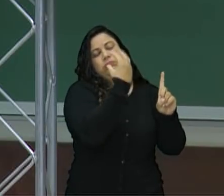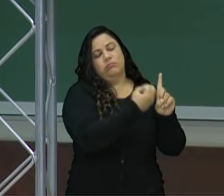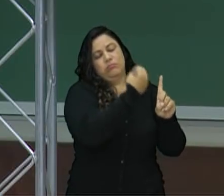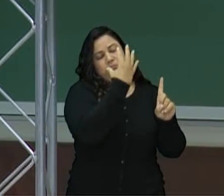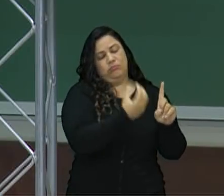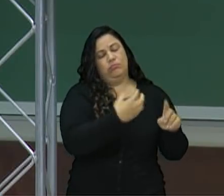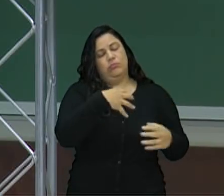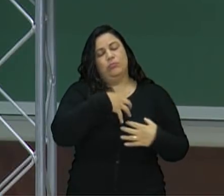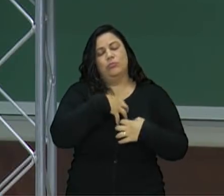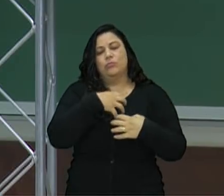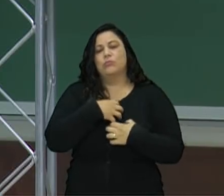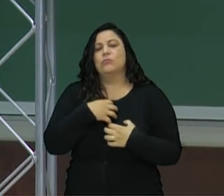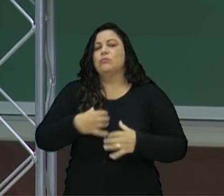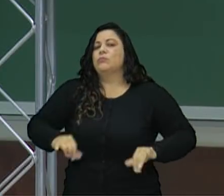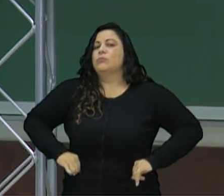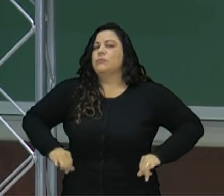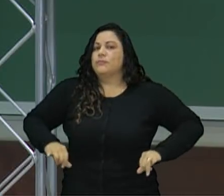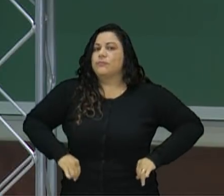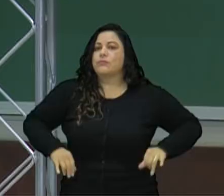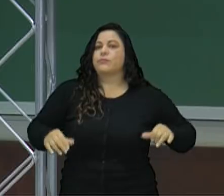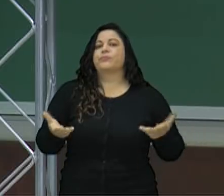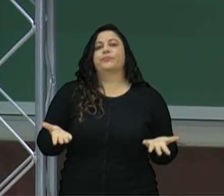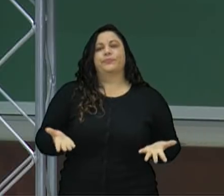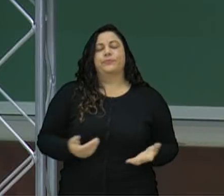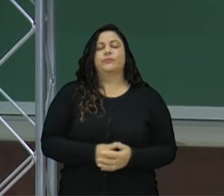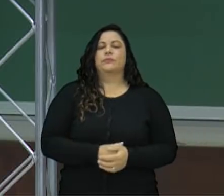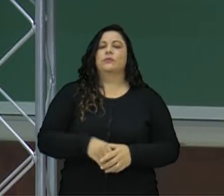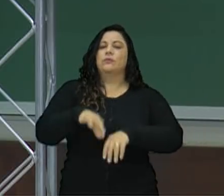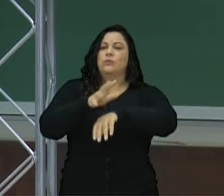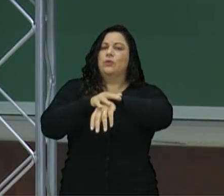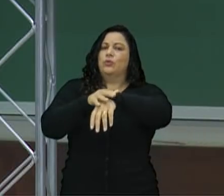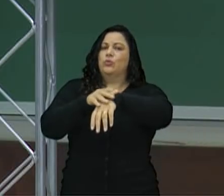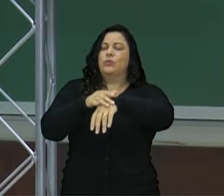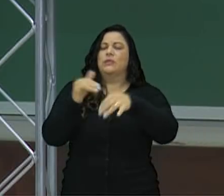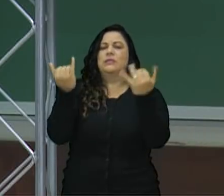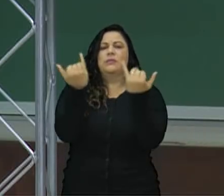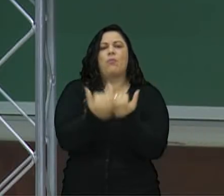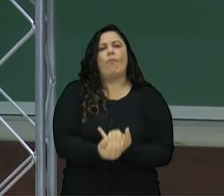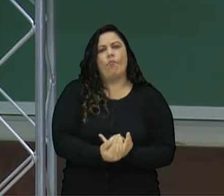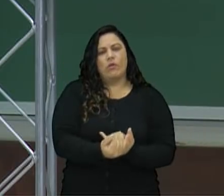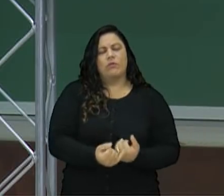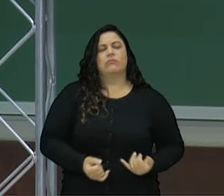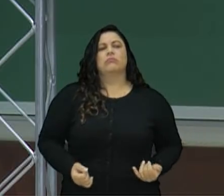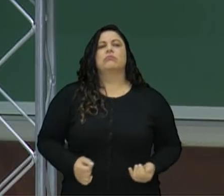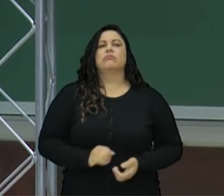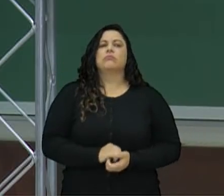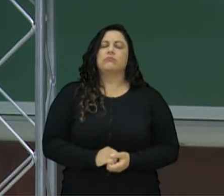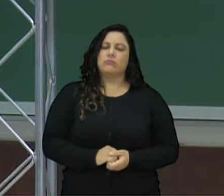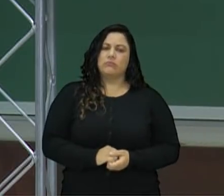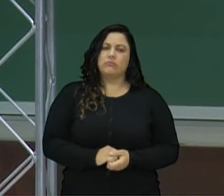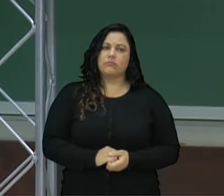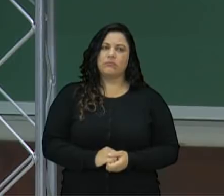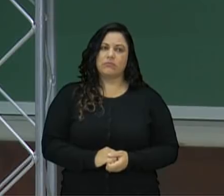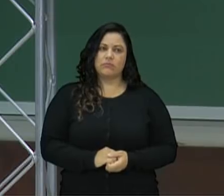com relação à questão da anorexia, certo? Vamos continuar com a leitura do texto?